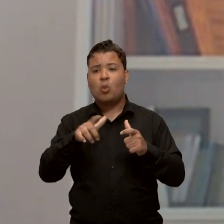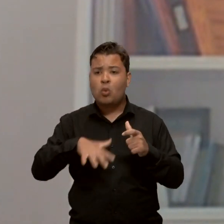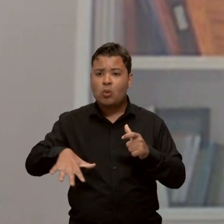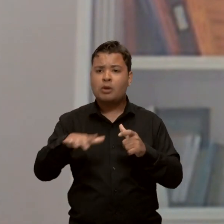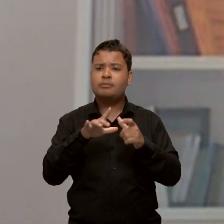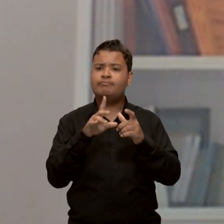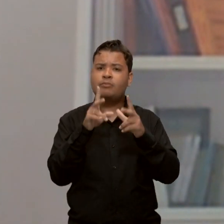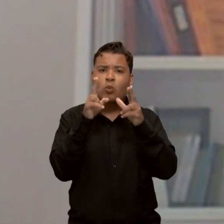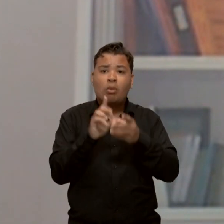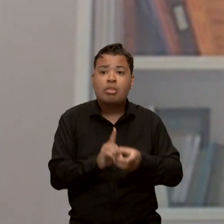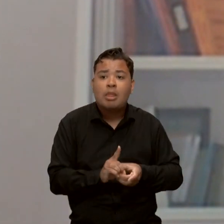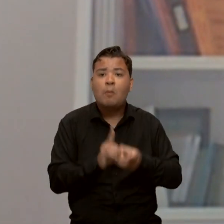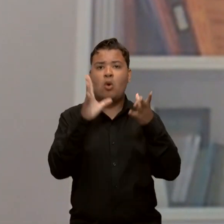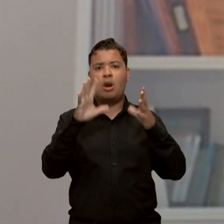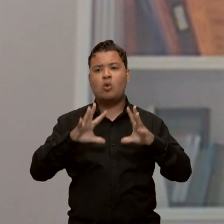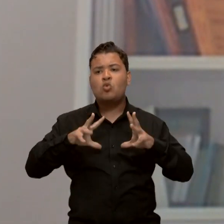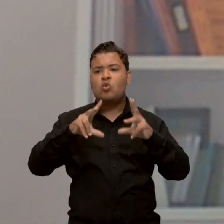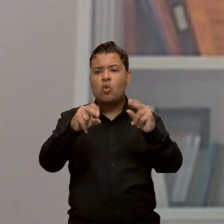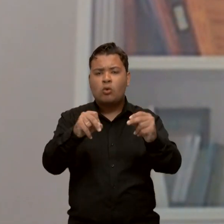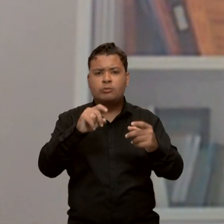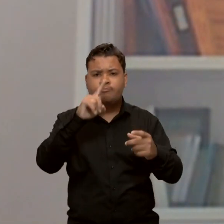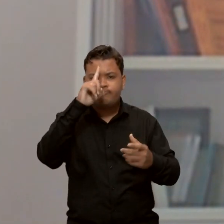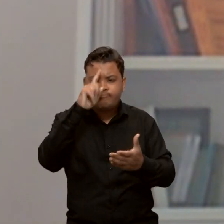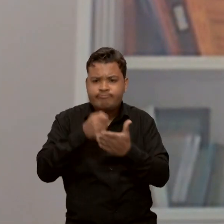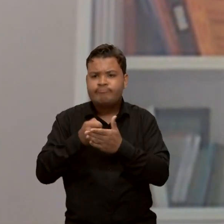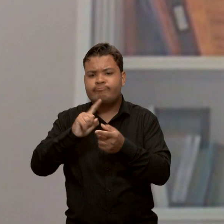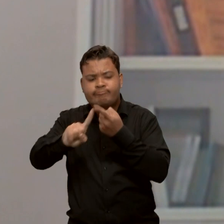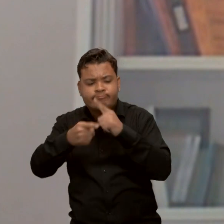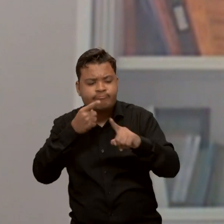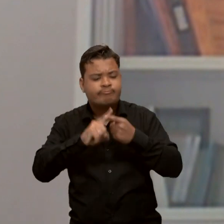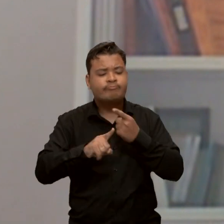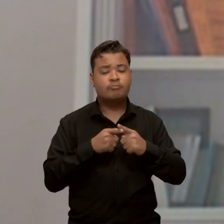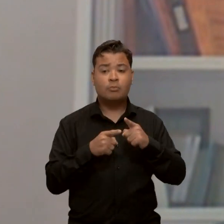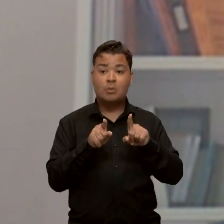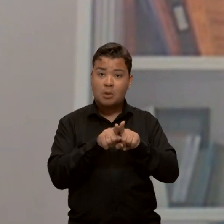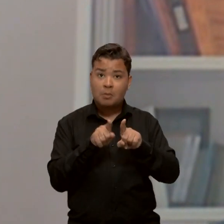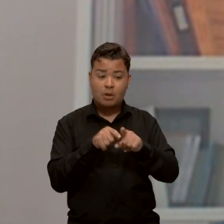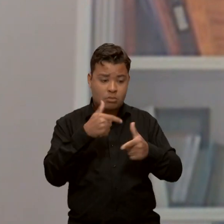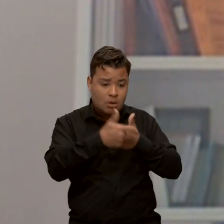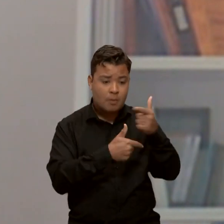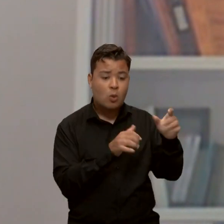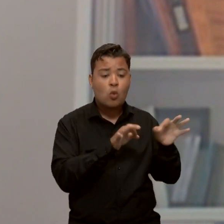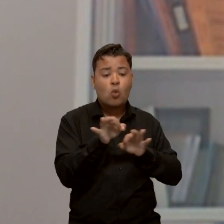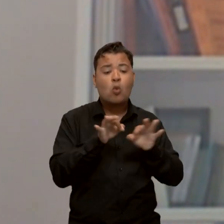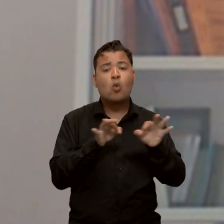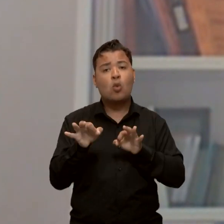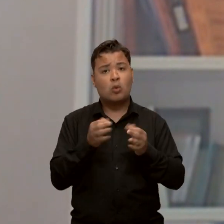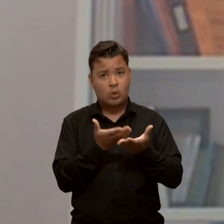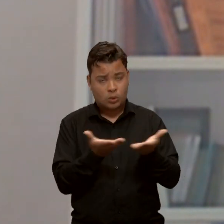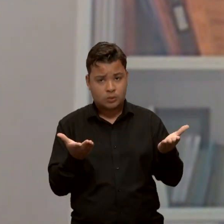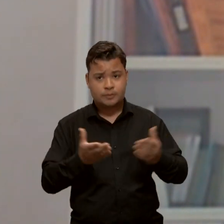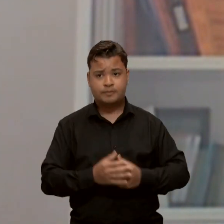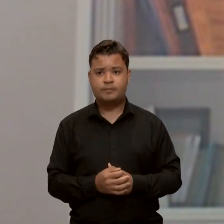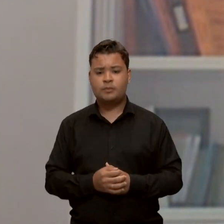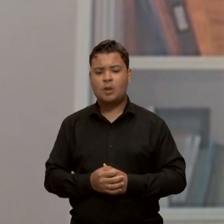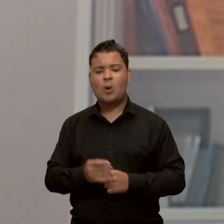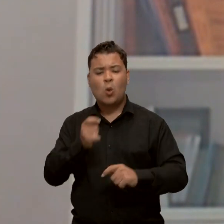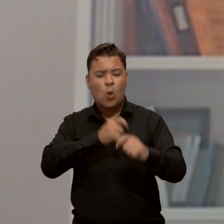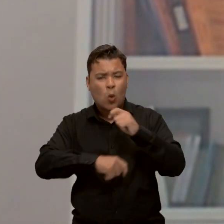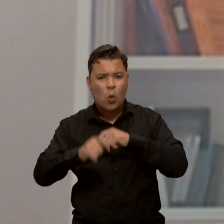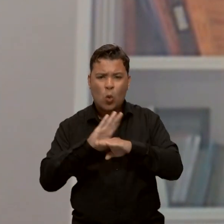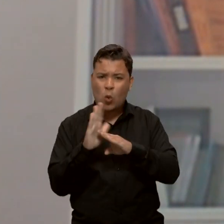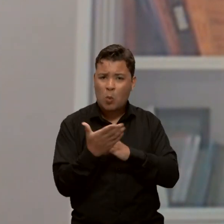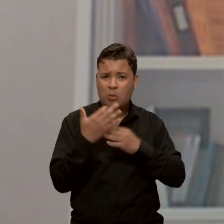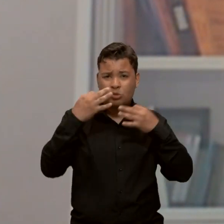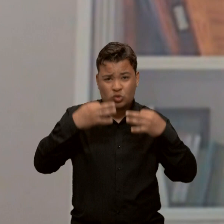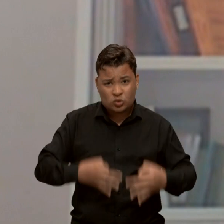democrático, muito coletivo de organização do trabalho. Então, a economia solidária não é uma coisa distante,